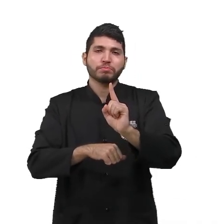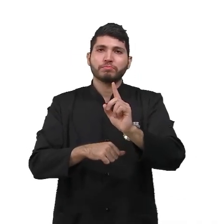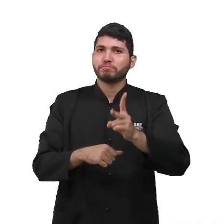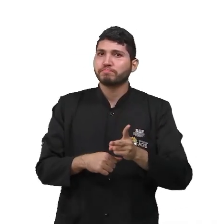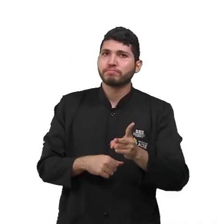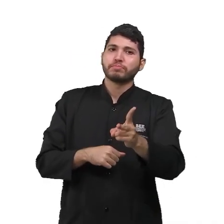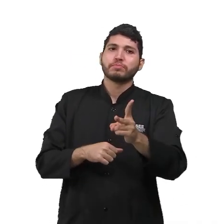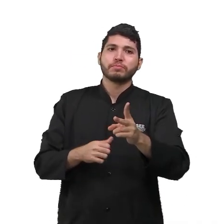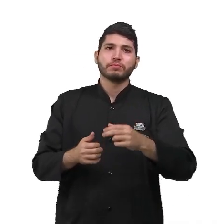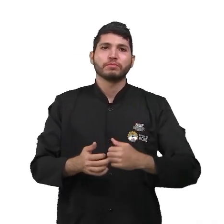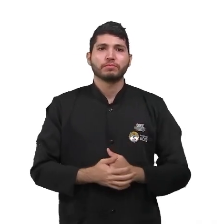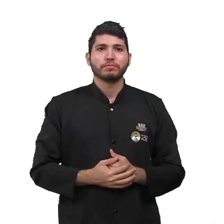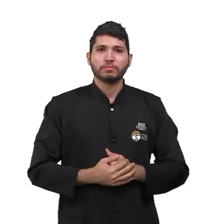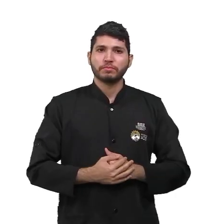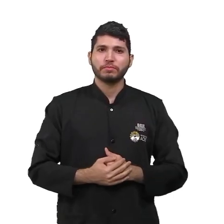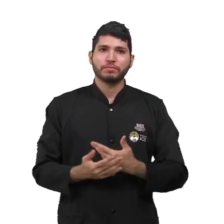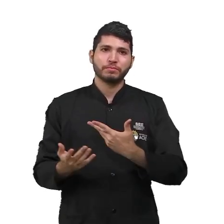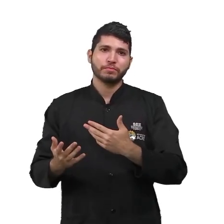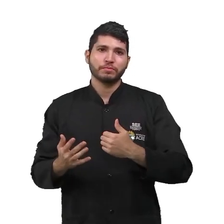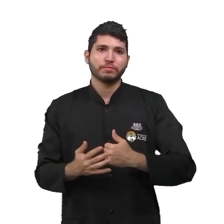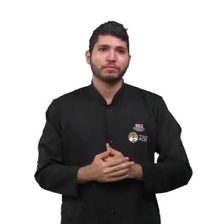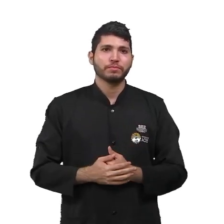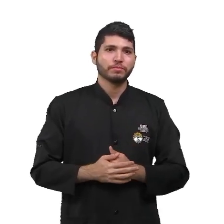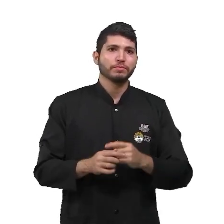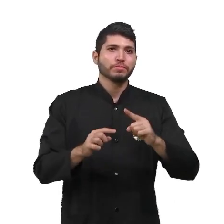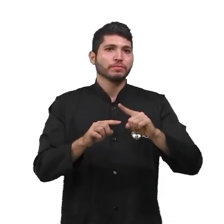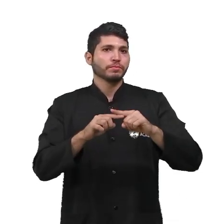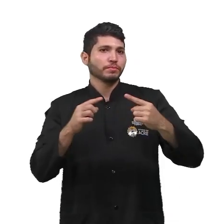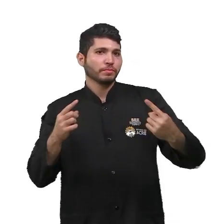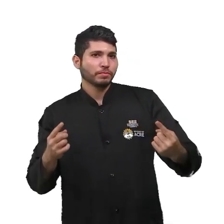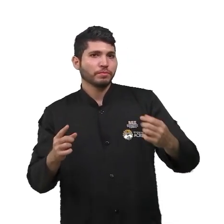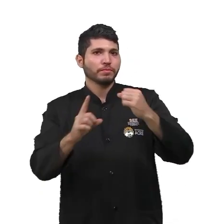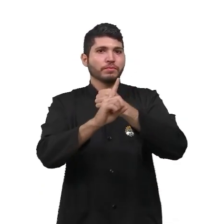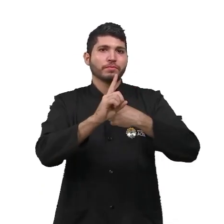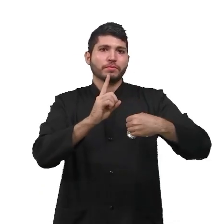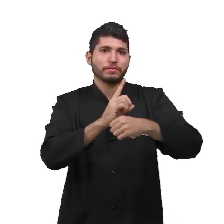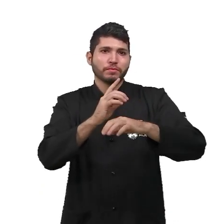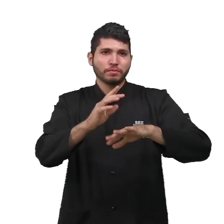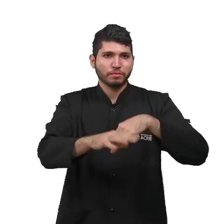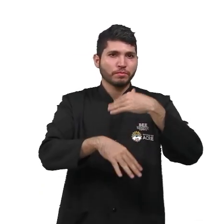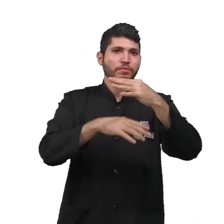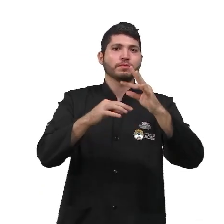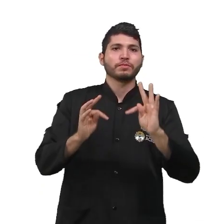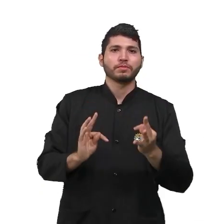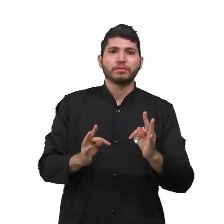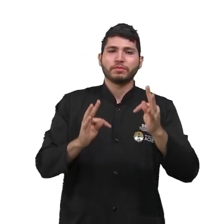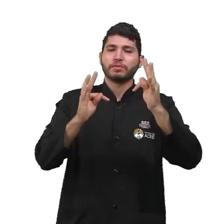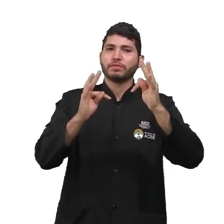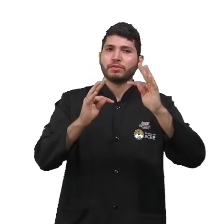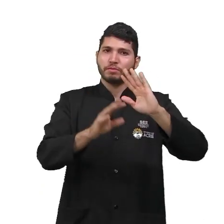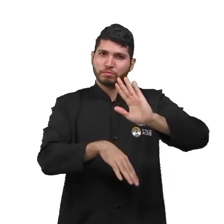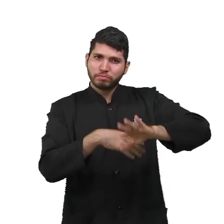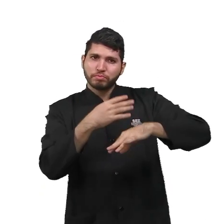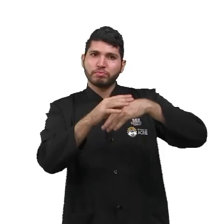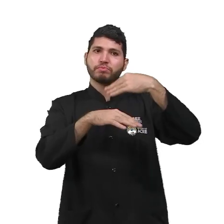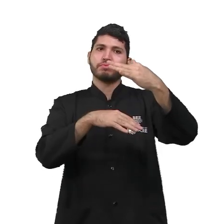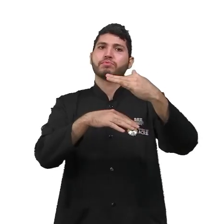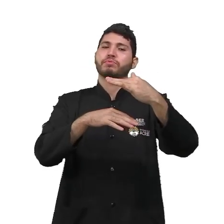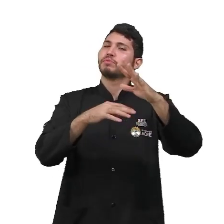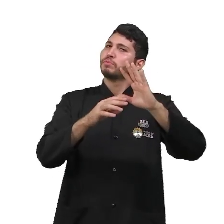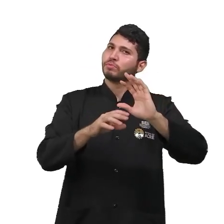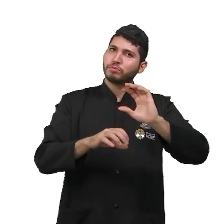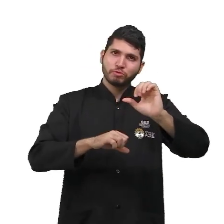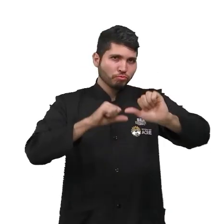fala, ó, porém a sociedade, pela sociedade evolucionou, a tecnologia avançou e a coisa cambiou. Então, ele está falando que a sociedade evoluiu, a